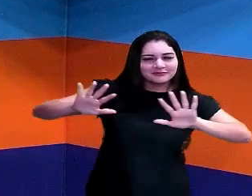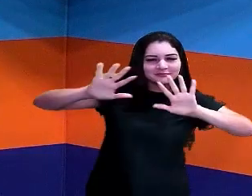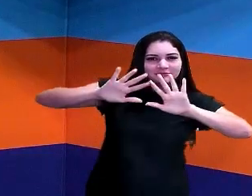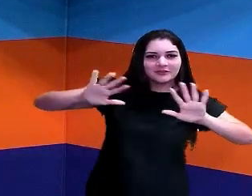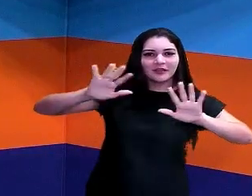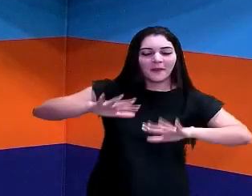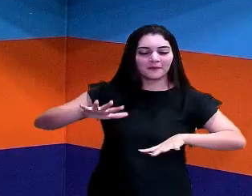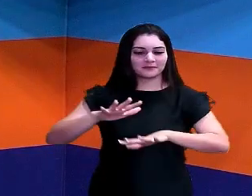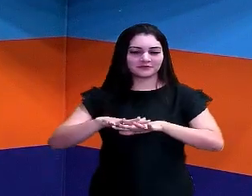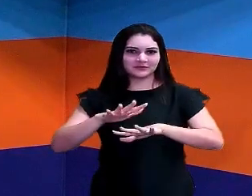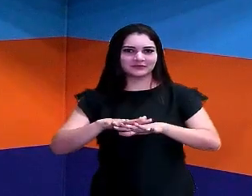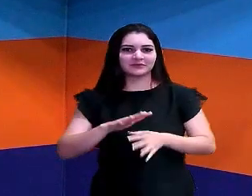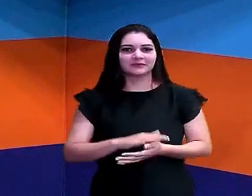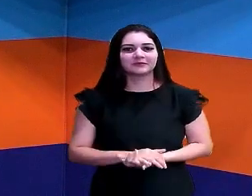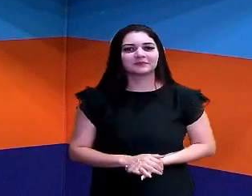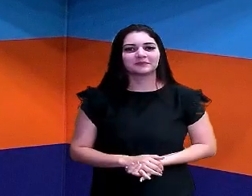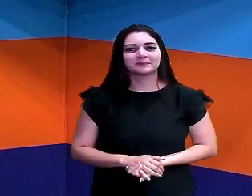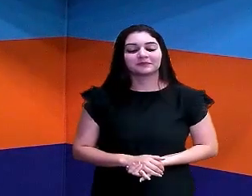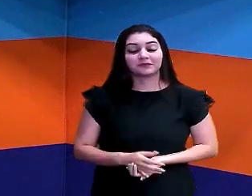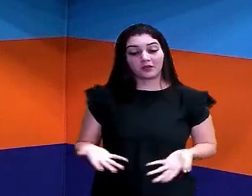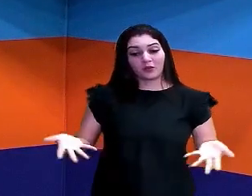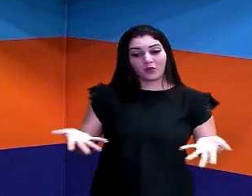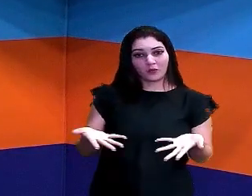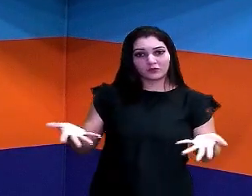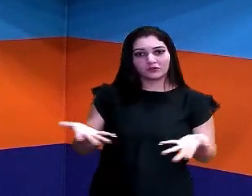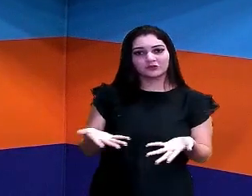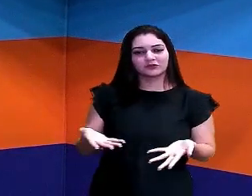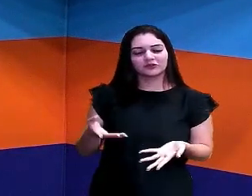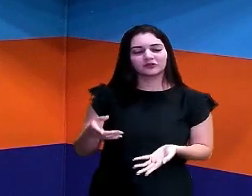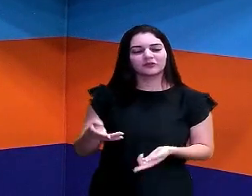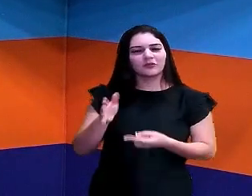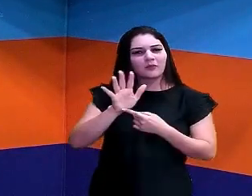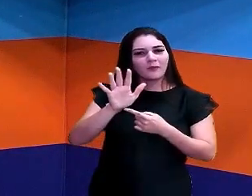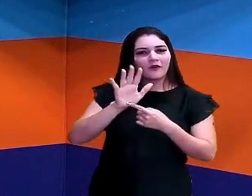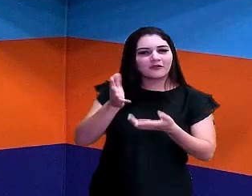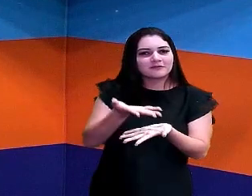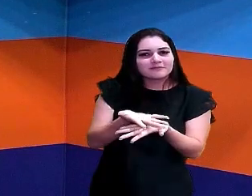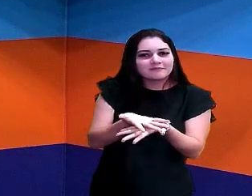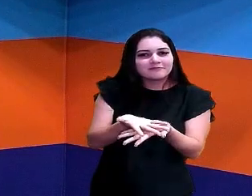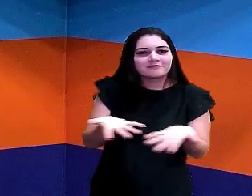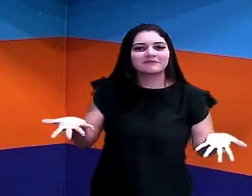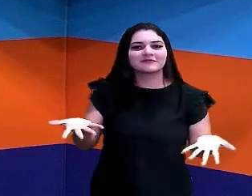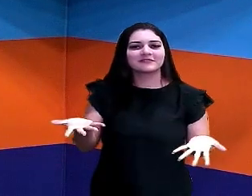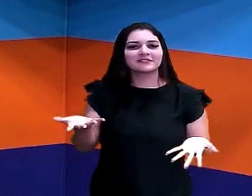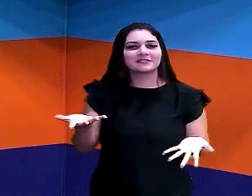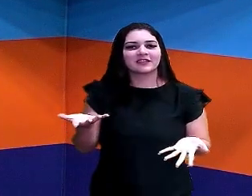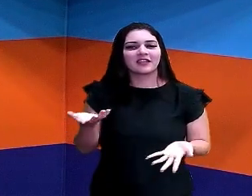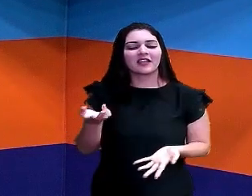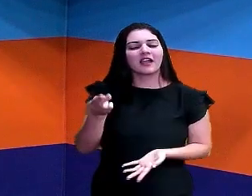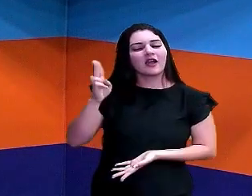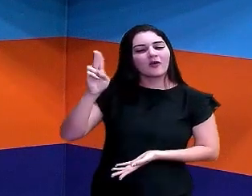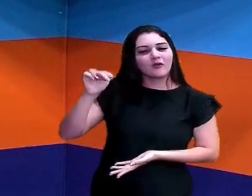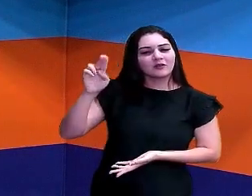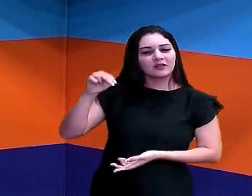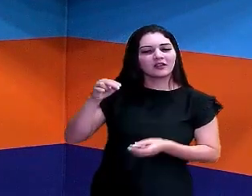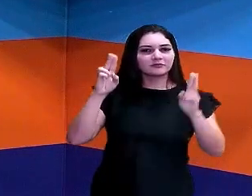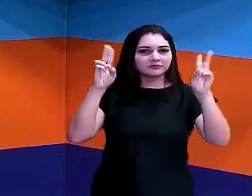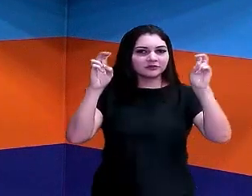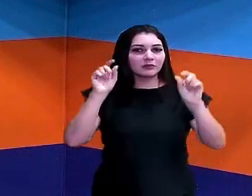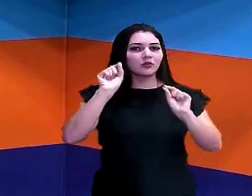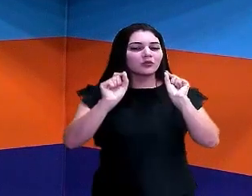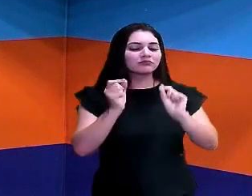da matemática. E hoje eu trago para vocês a unidade temática